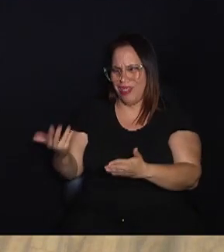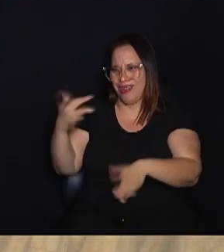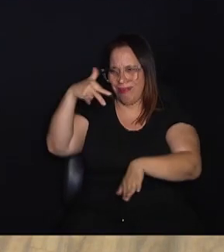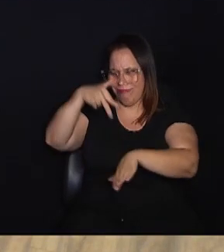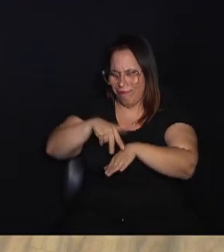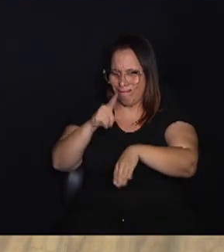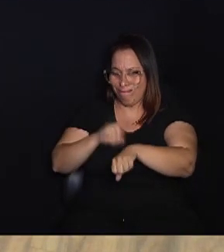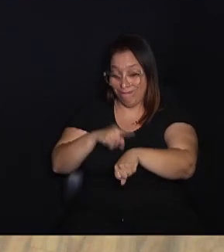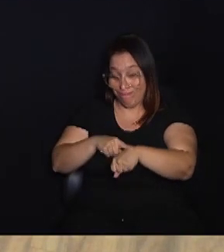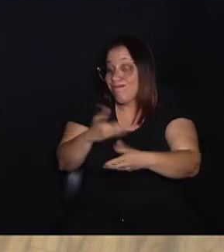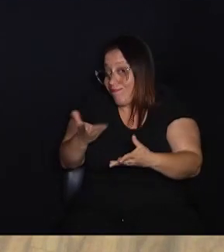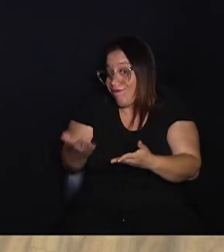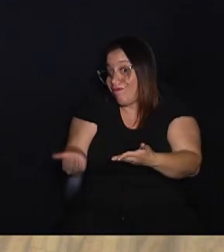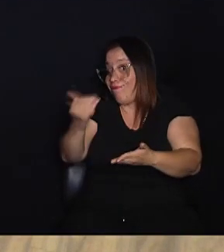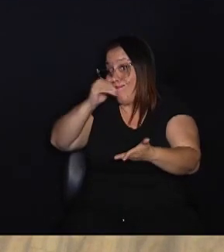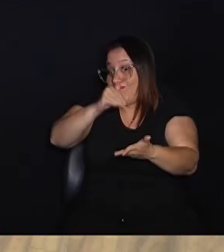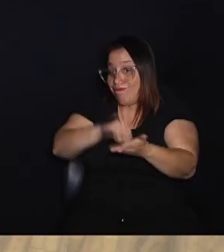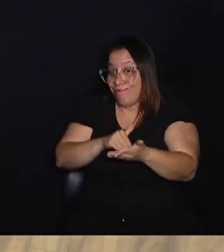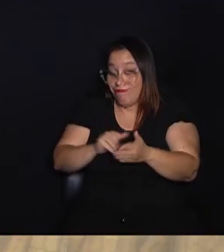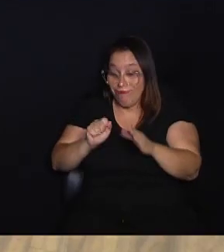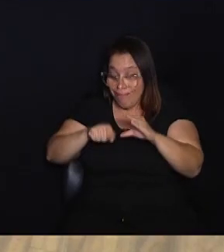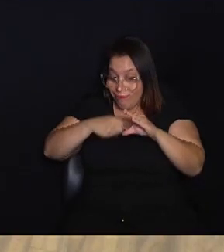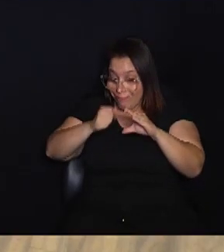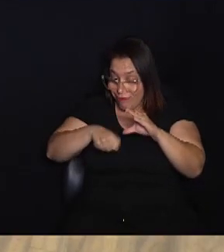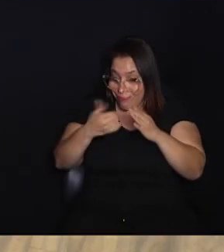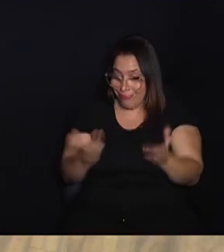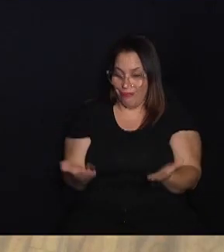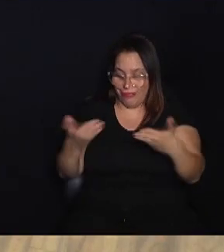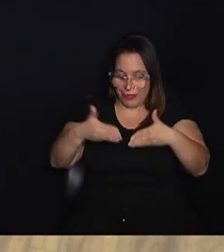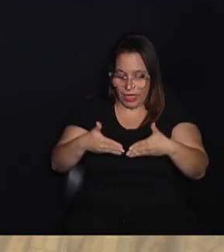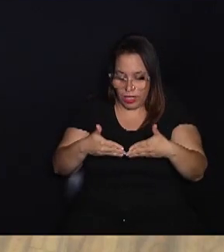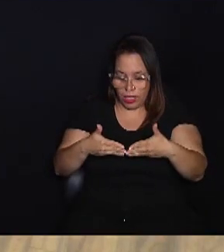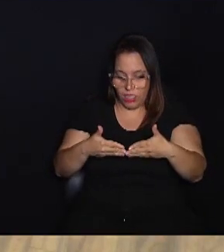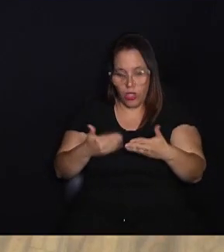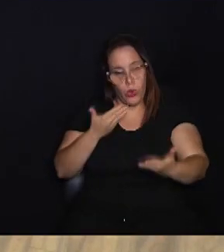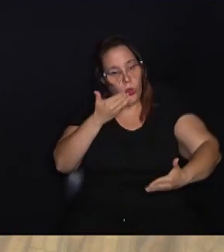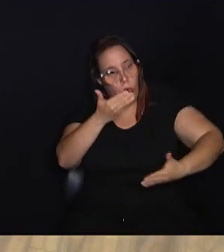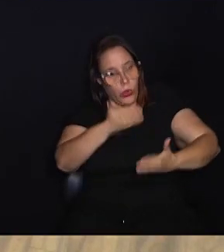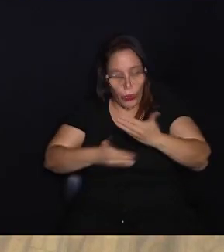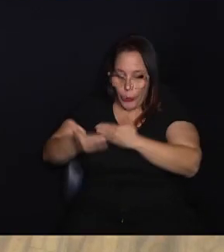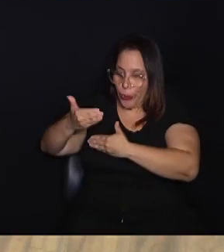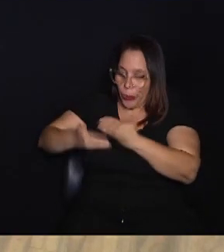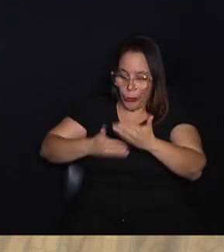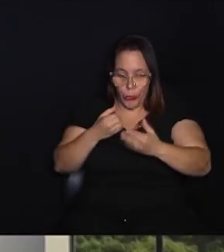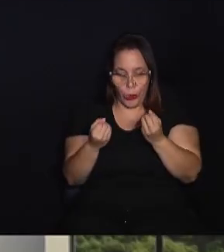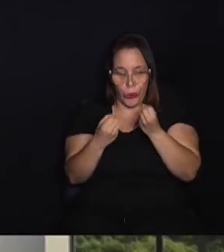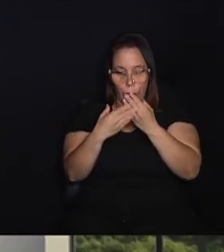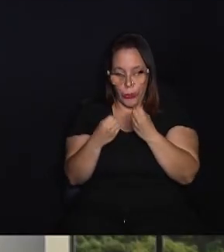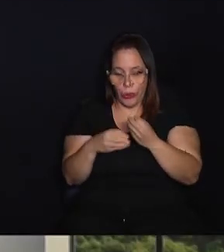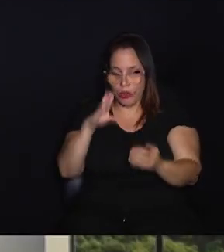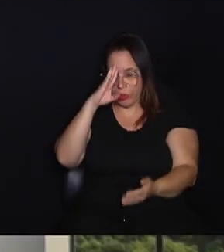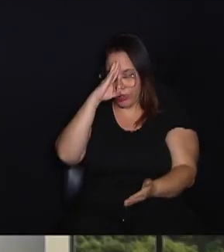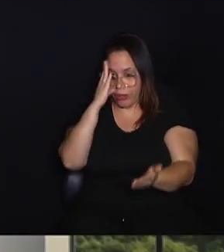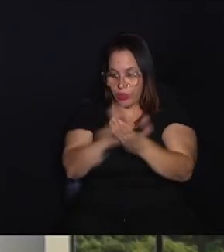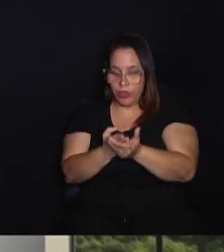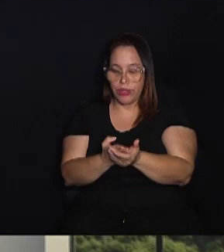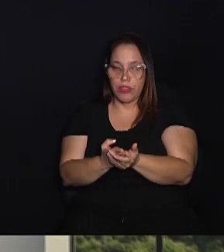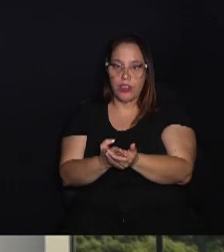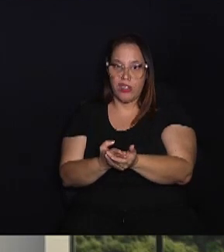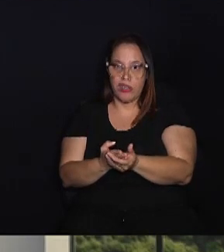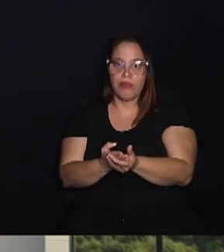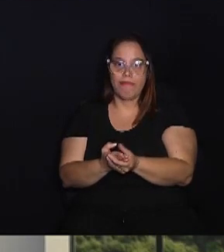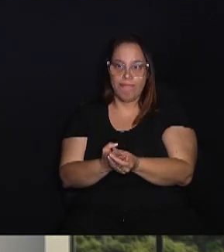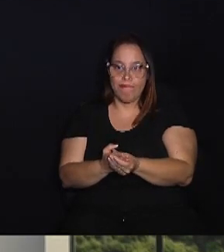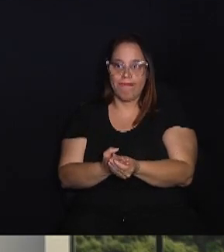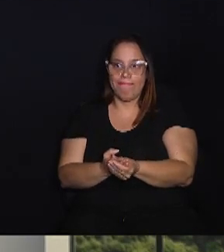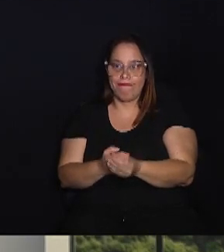disponibilidade do seu tempo, ter vindo até aqui ao nosso estúdio, participar do programa, contribuir com informações, tenho certeza que de grande valia para o nosso público,